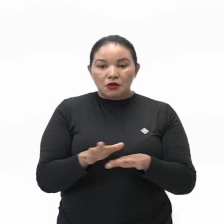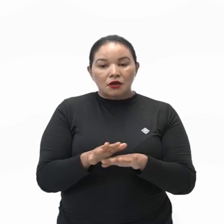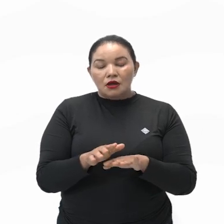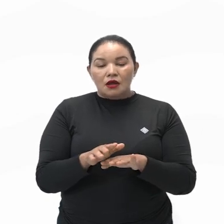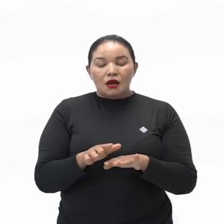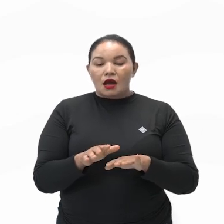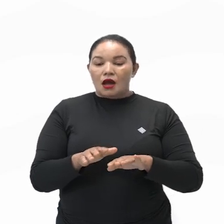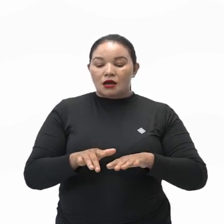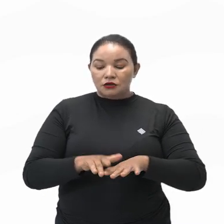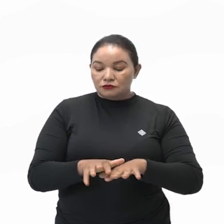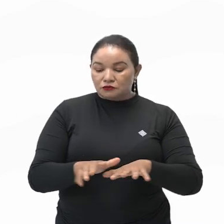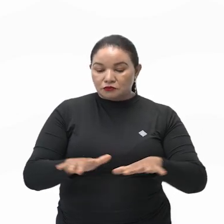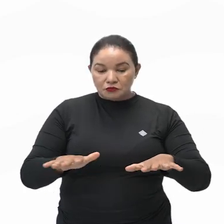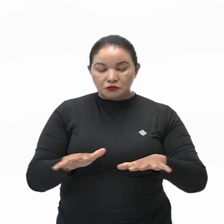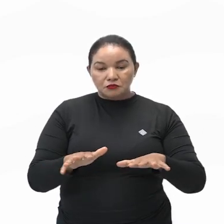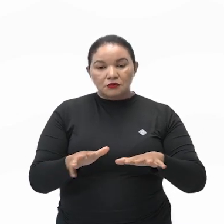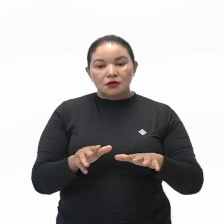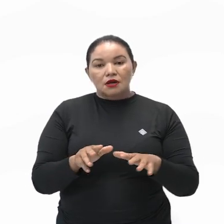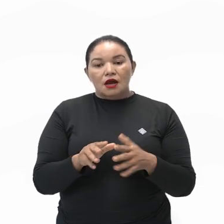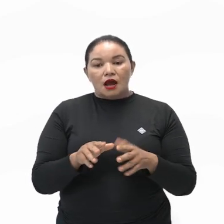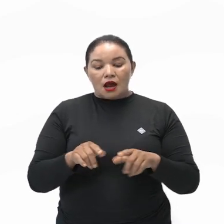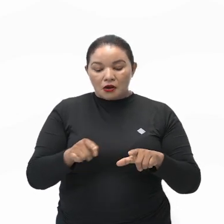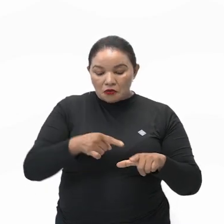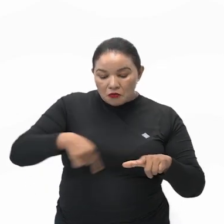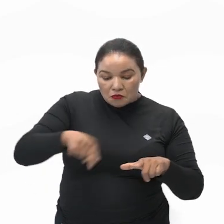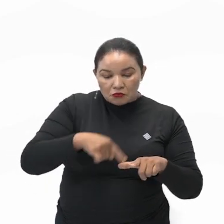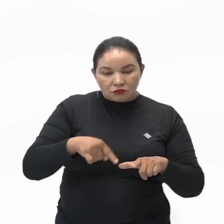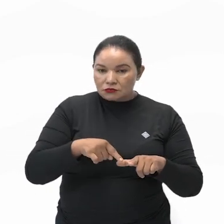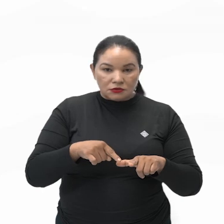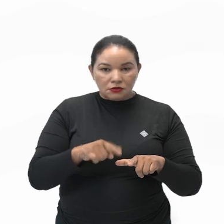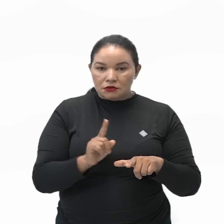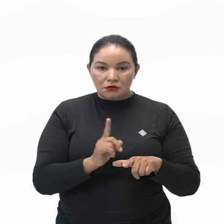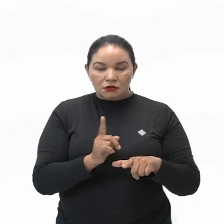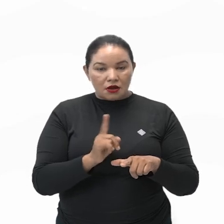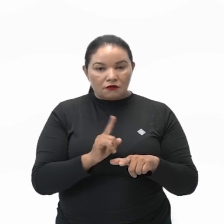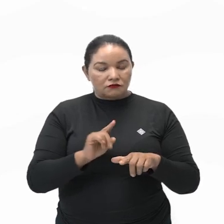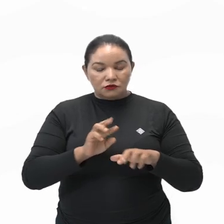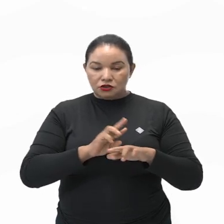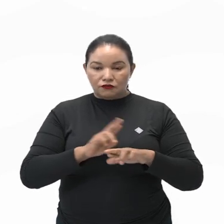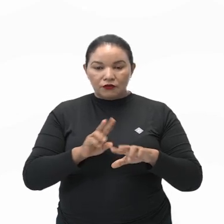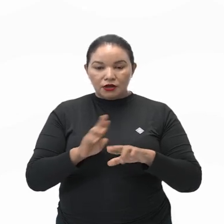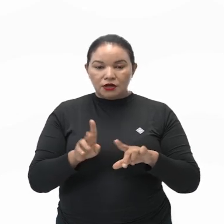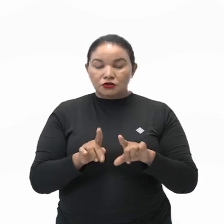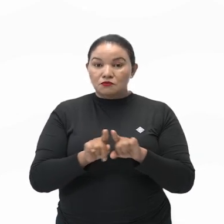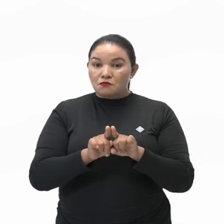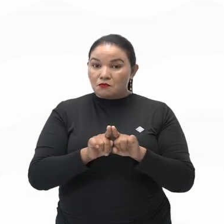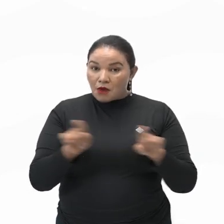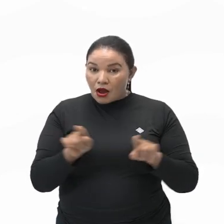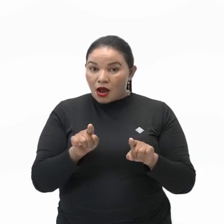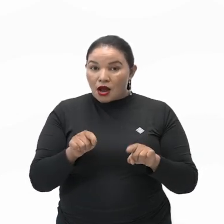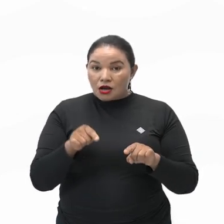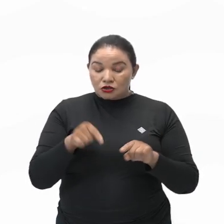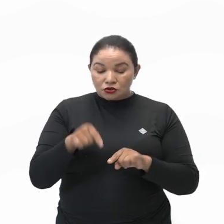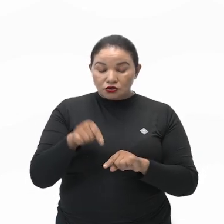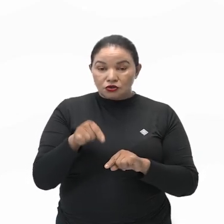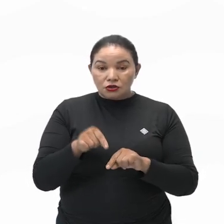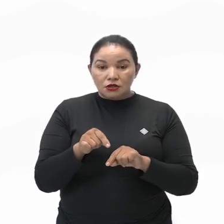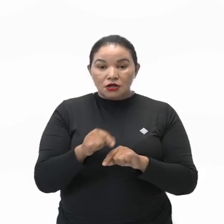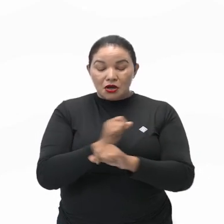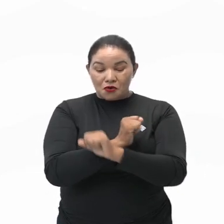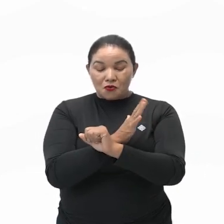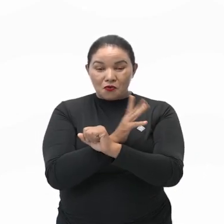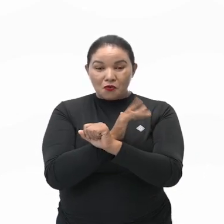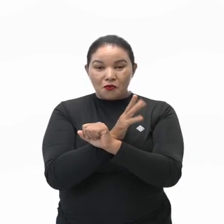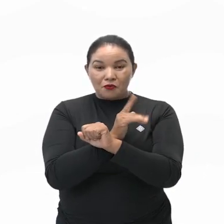claro, vai cair, abrir um buraco. Não é assim que acontece. Mas aquele ácido, dependendo de